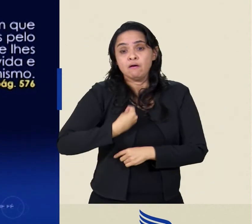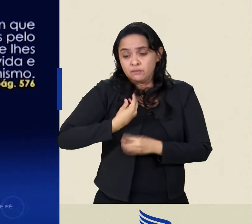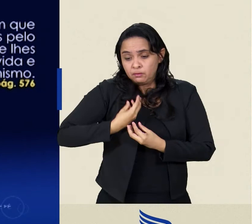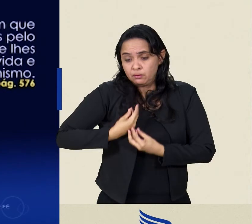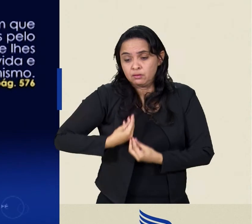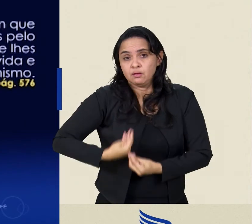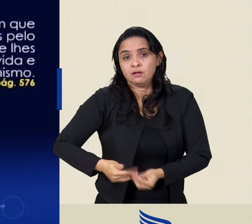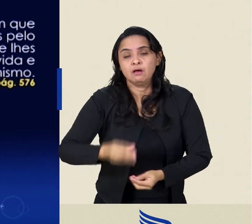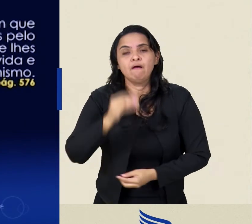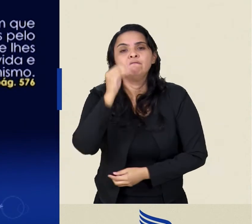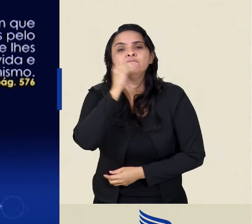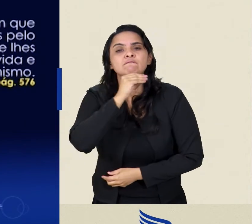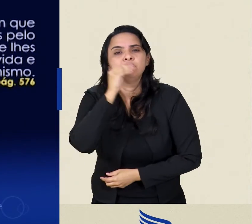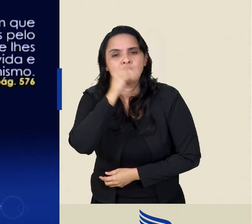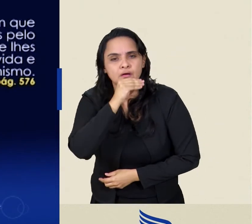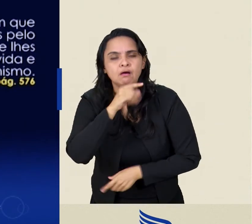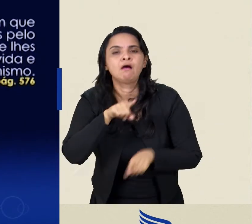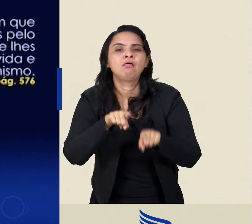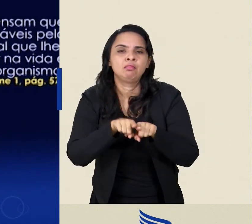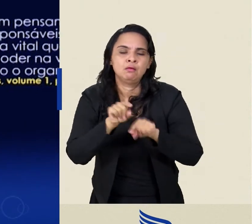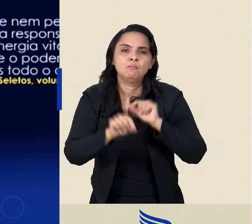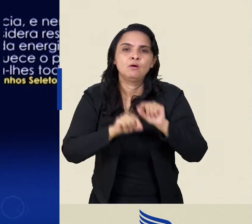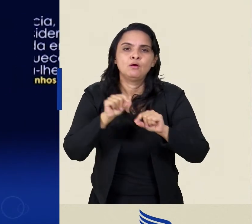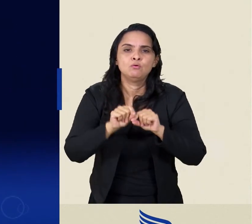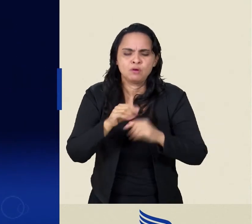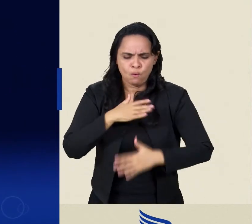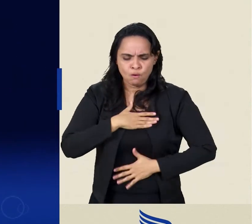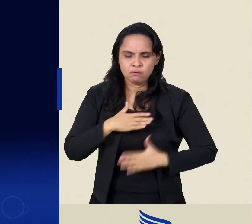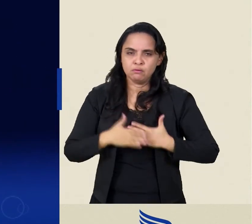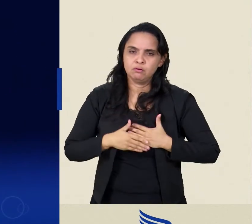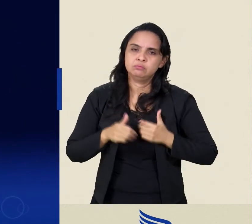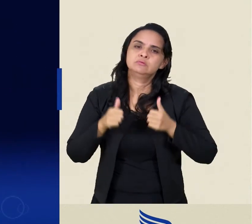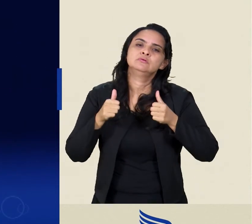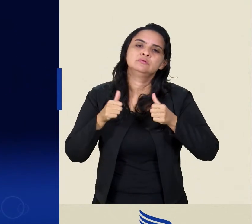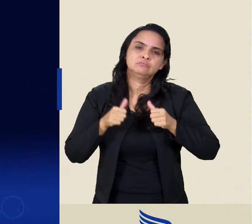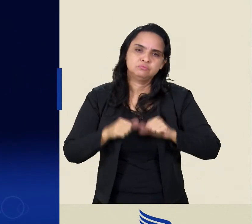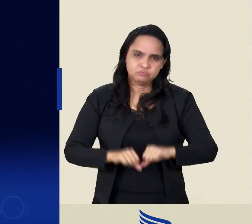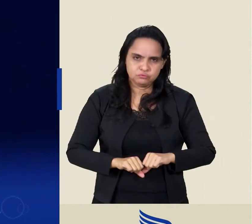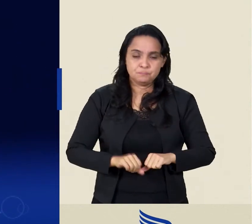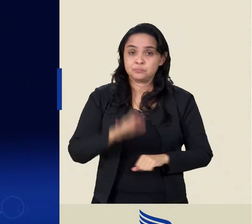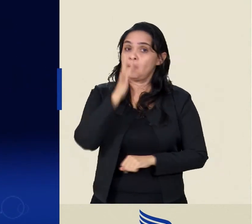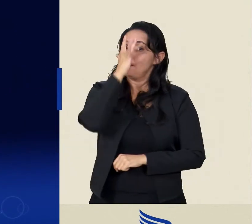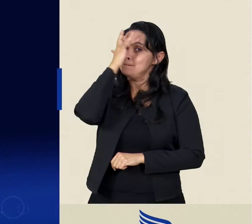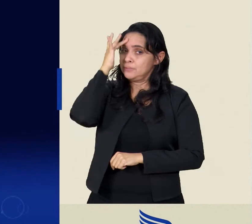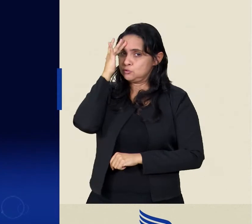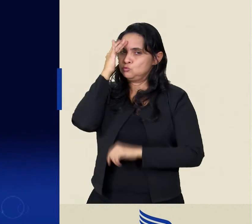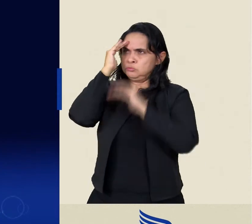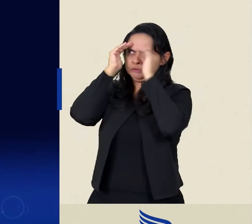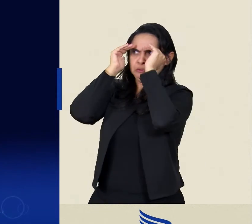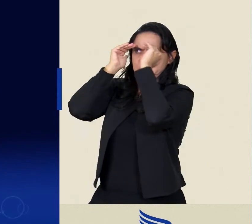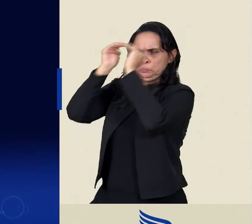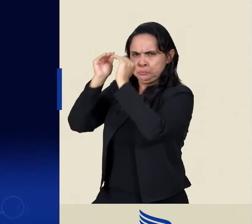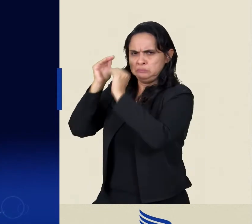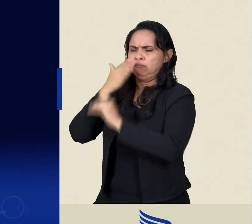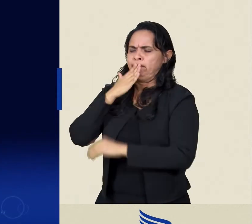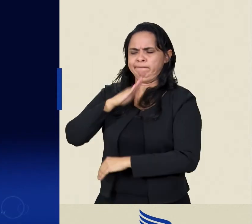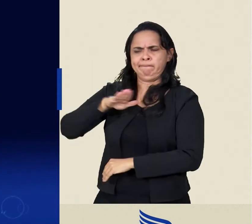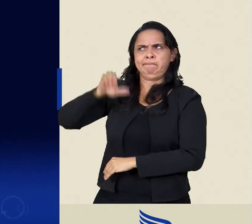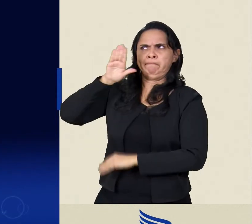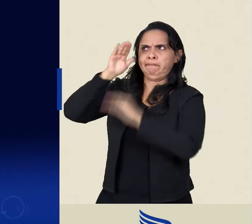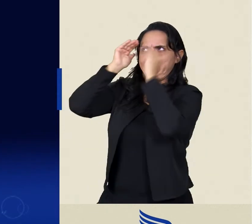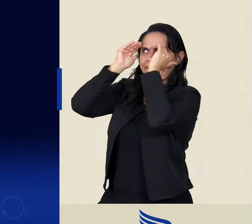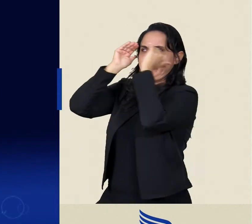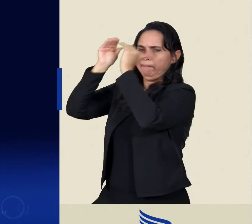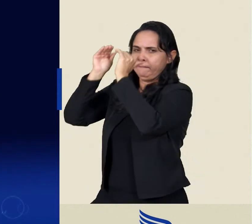na vida e enerva-lhes todo o organismo. Os que professam ser cristãos devem